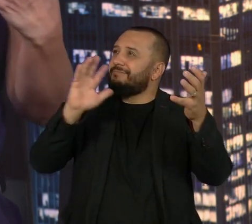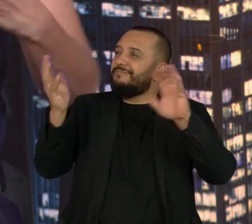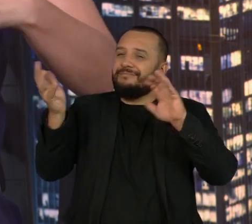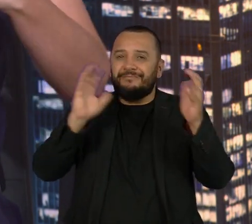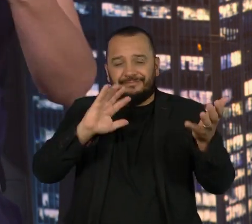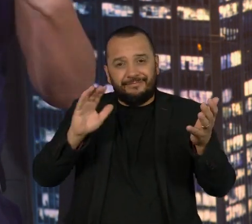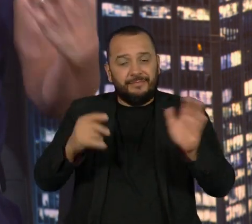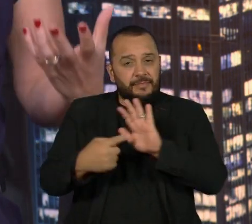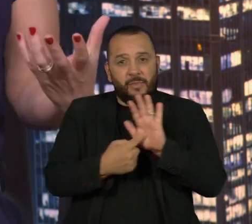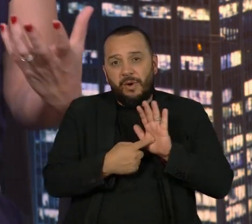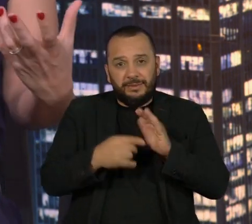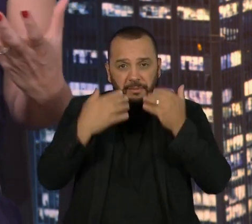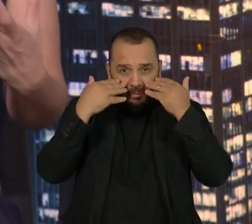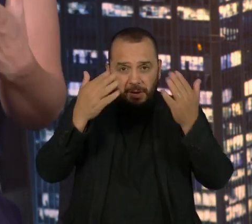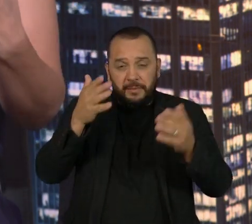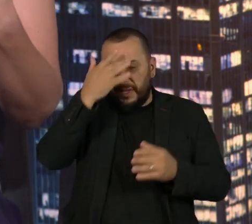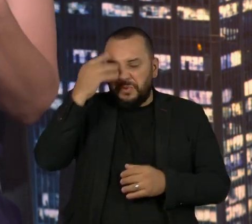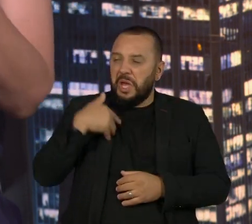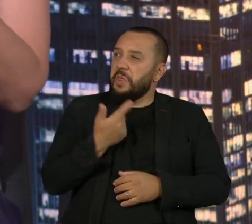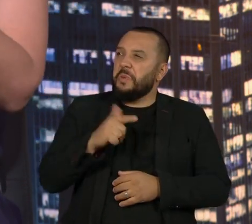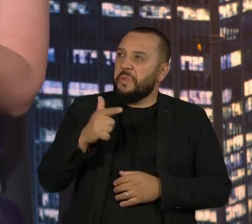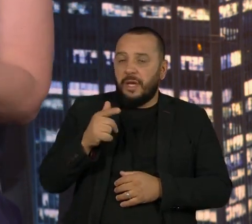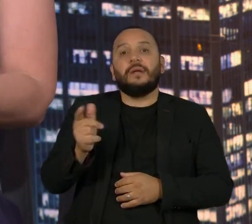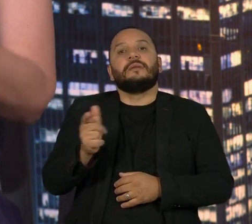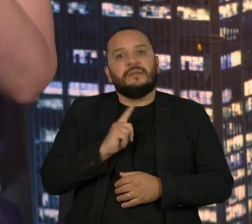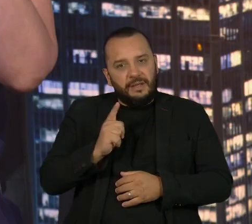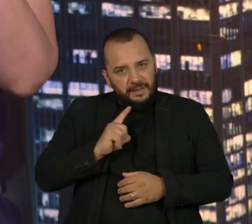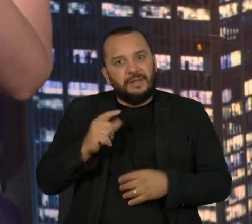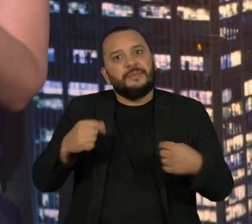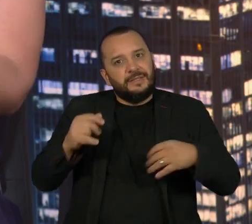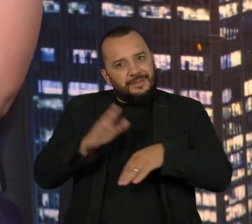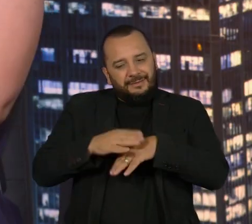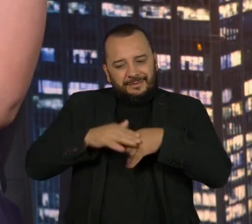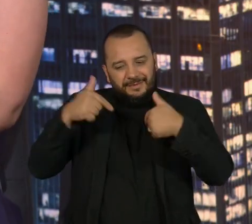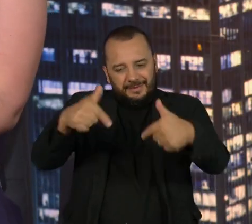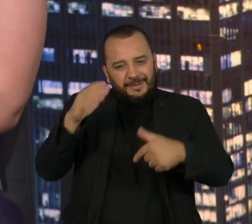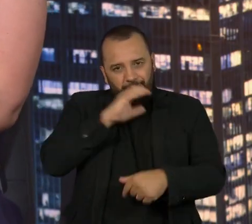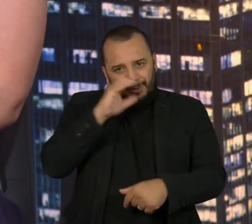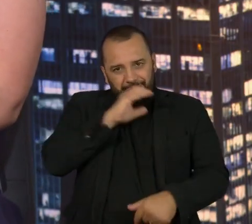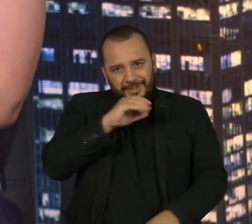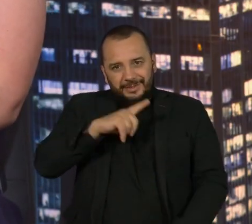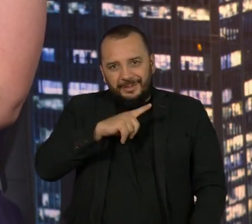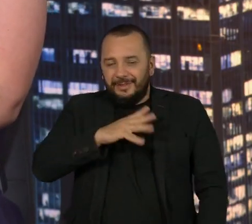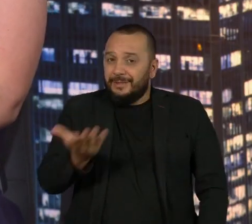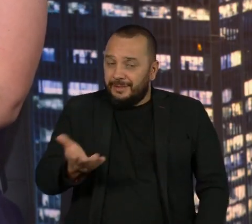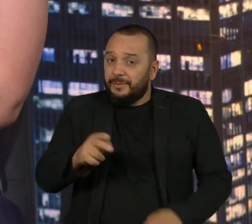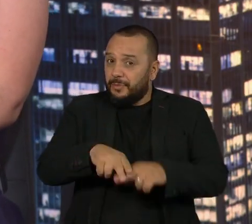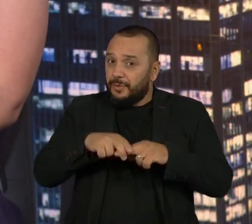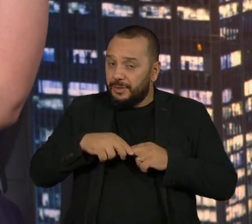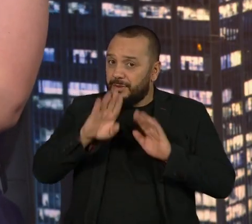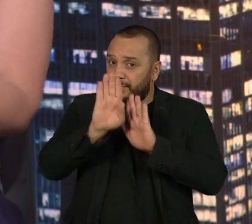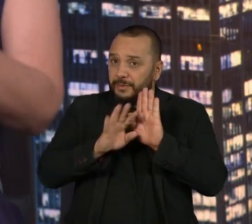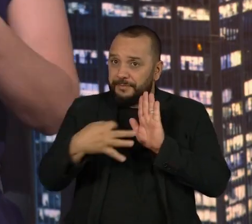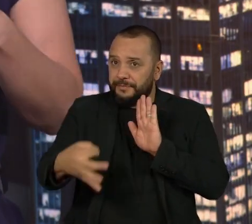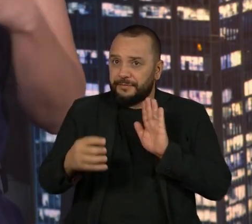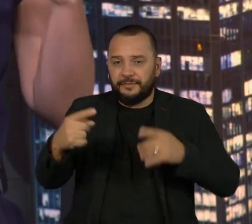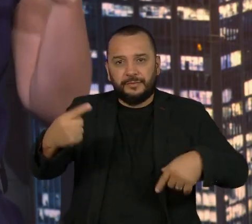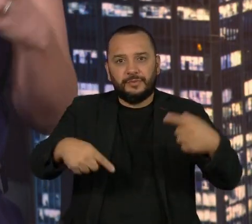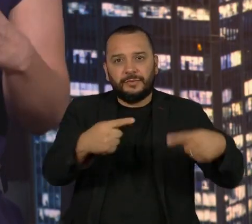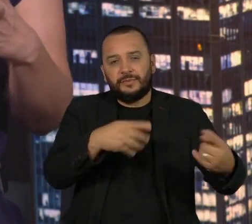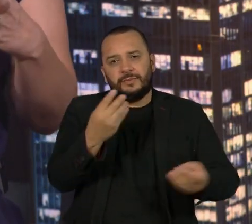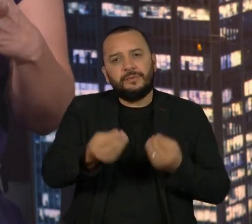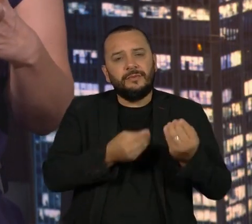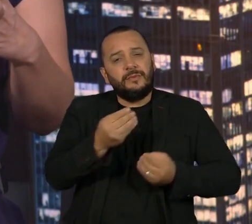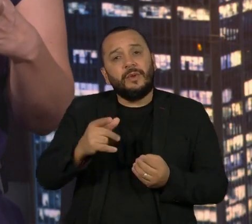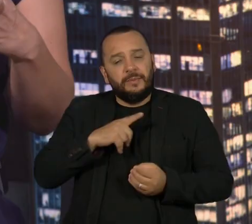para quem se recusa a ver que algo precisa ser feito e de forma urgente. Por isso, o Opinião vai discutir como esses